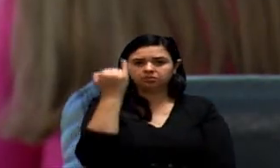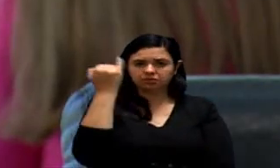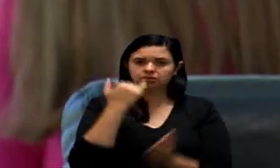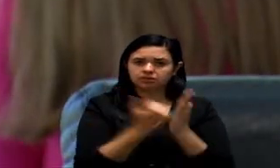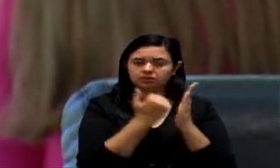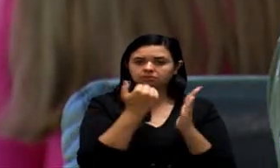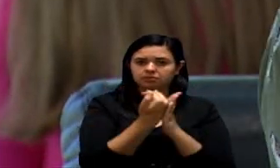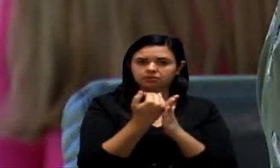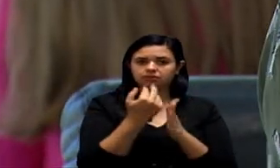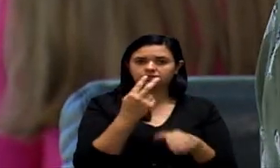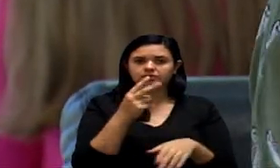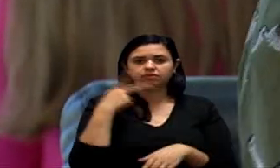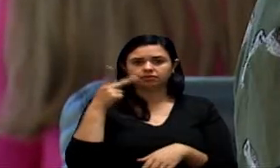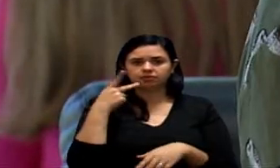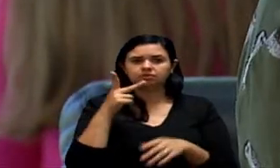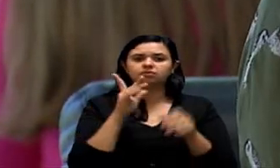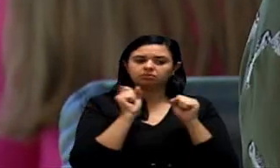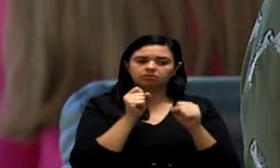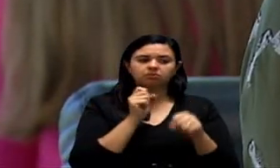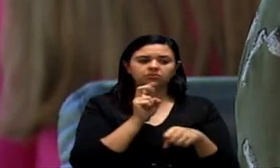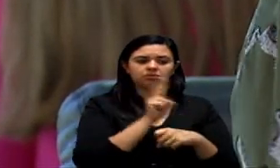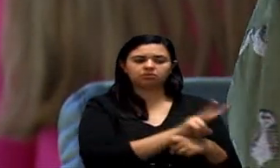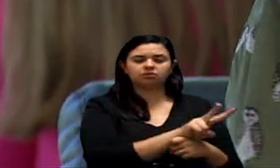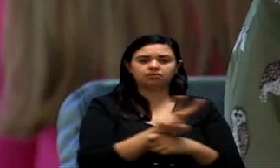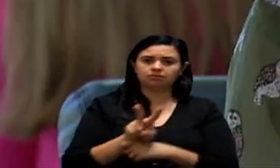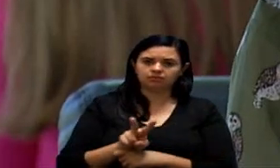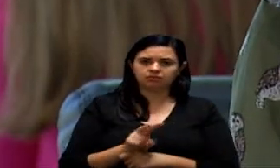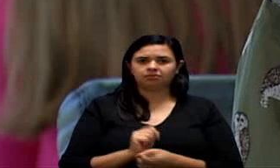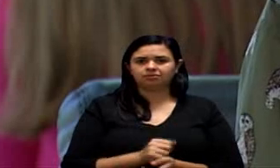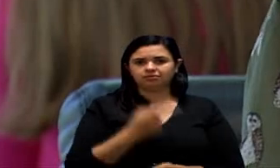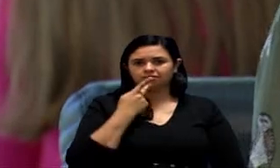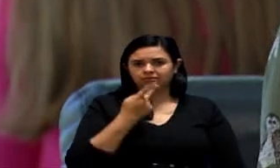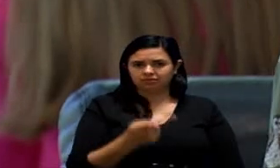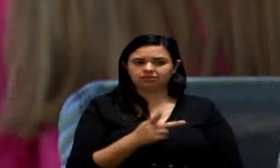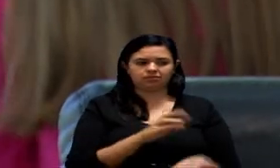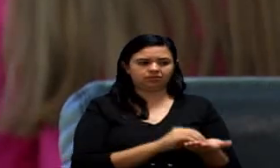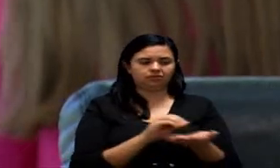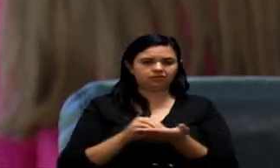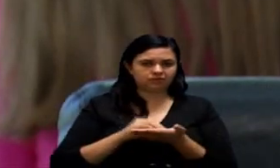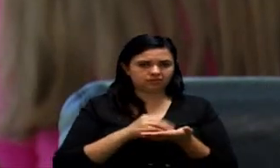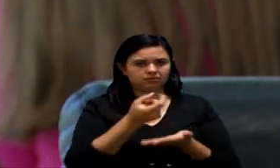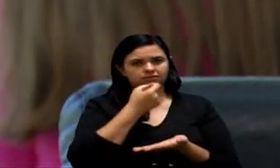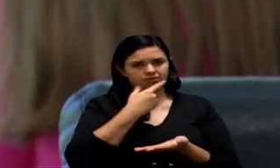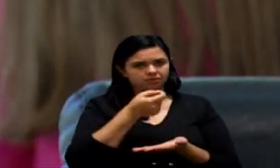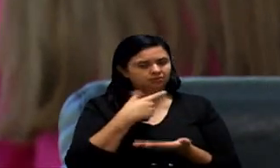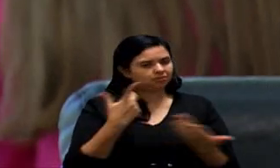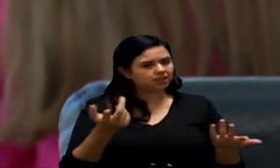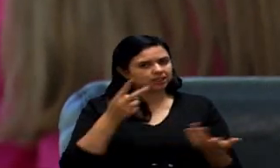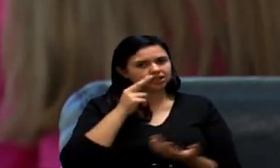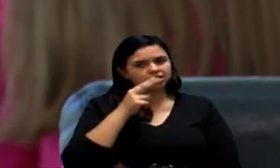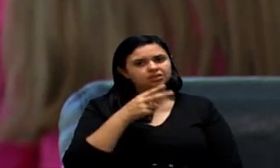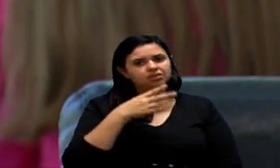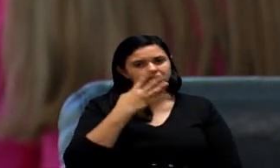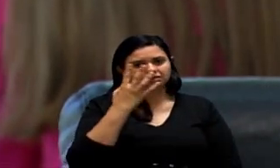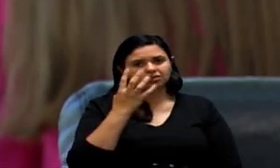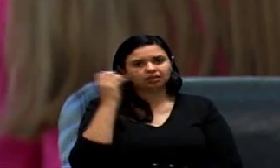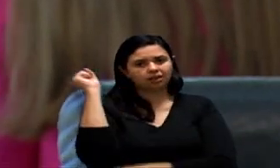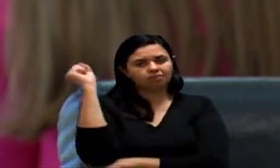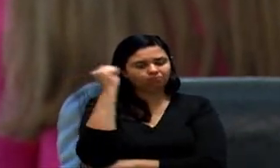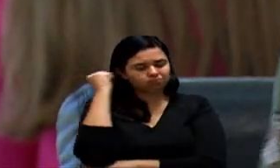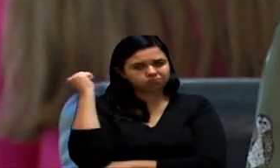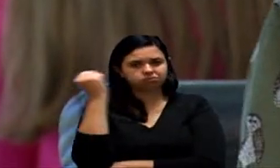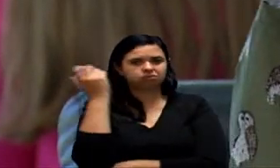possam, porque quando a gente traz a falta de medicamento, é gravíssimo. E quanto mais parlamentares estiverem